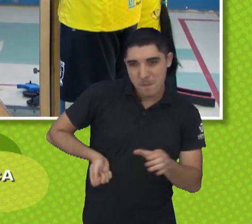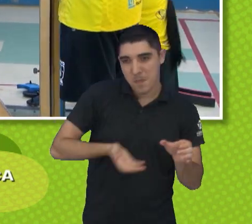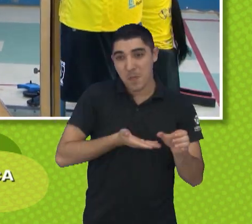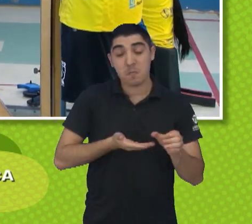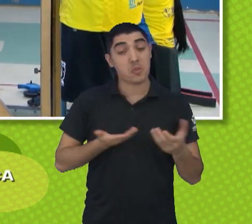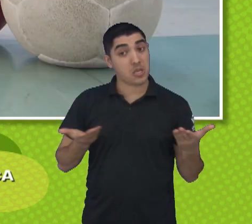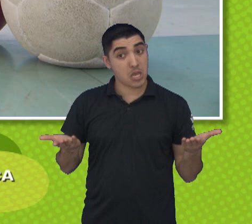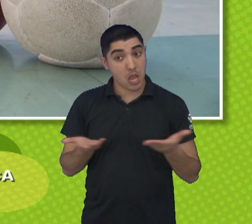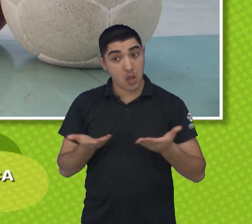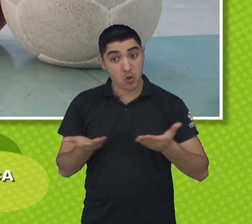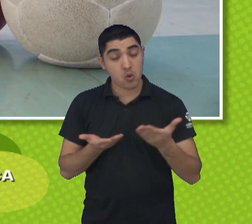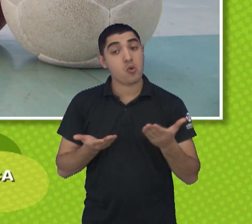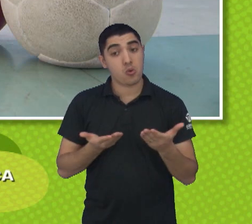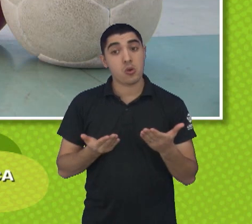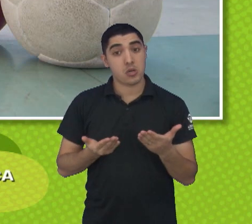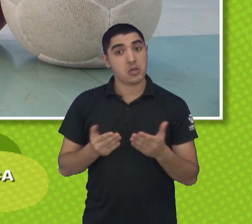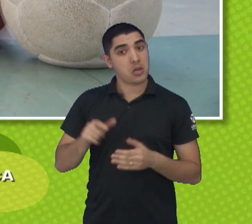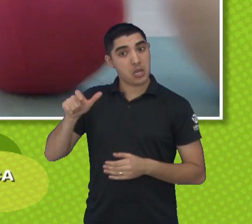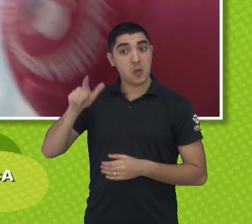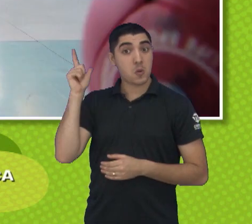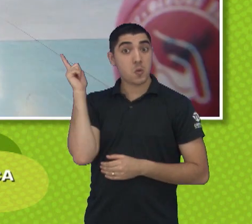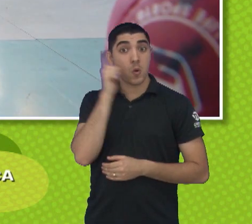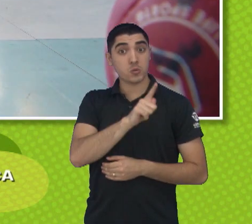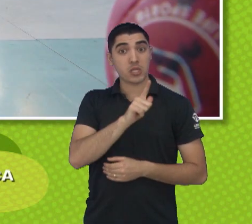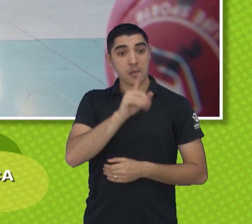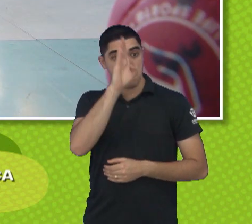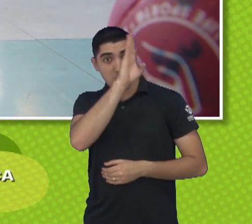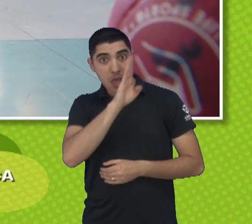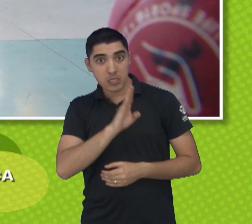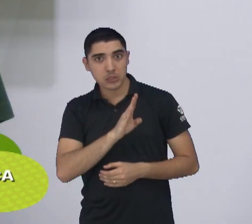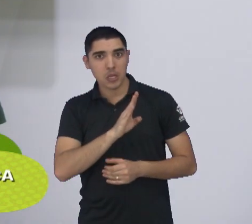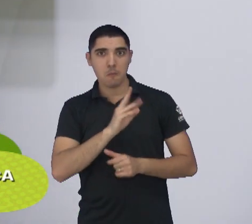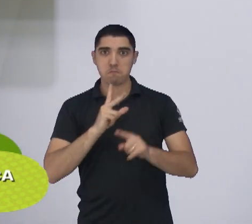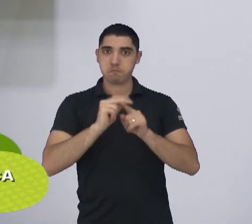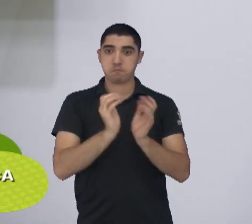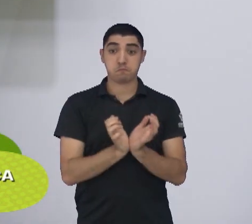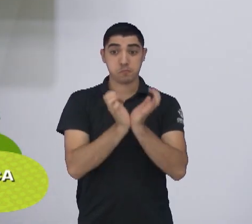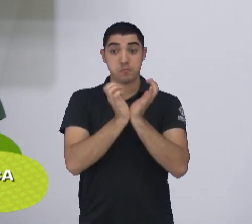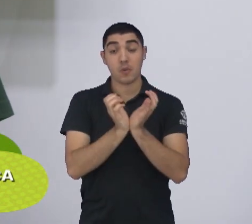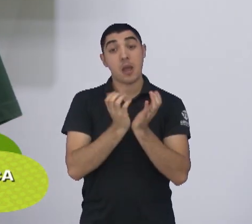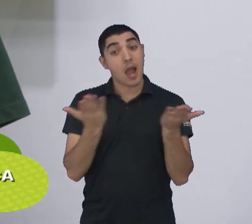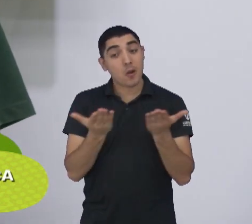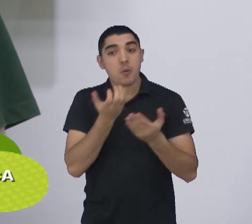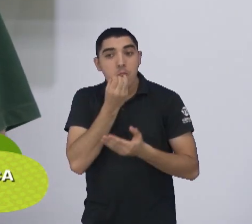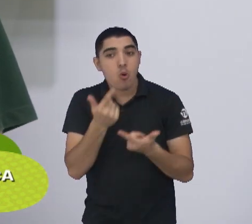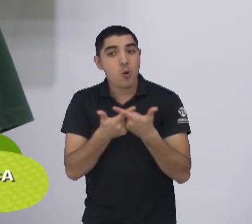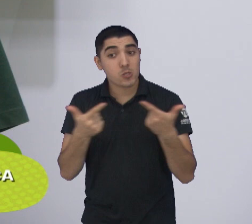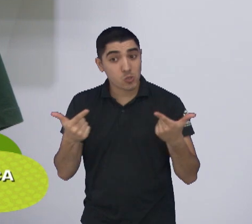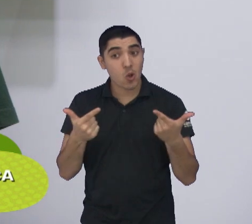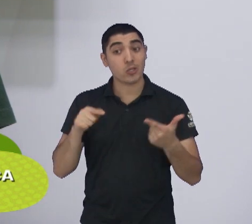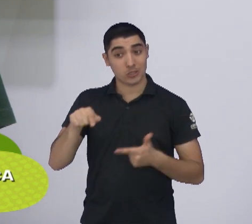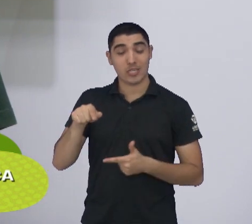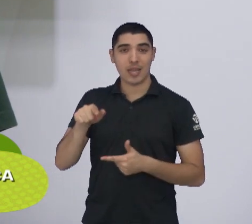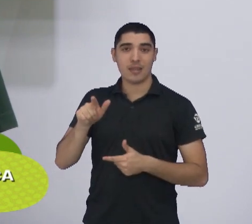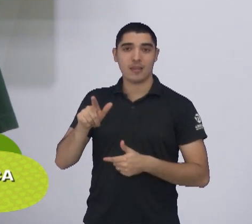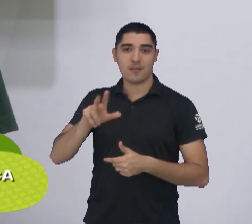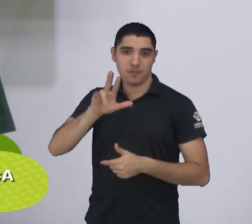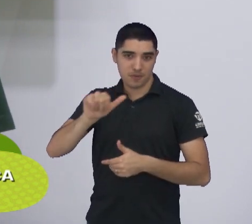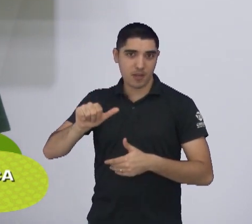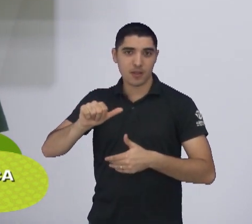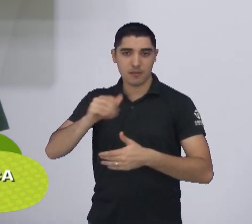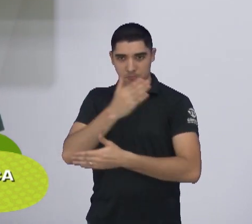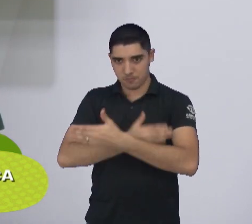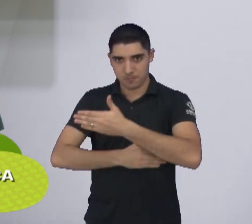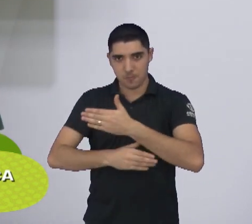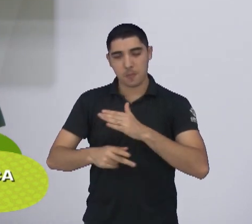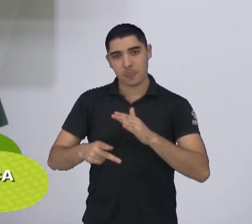E agora ele consegue esse título aí com a seleção, mais um, né? Então, boa sorte. E agora, boa sorte para ele na